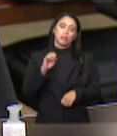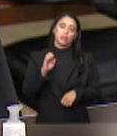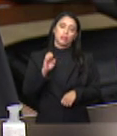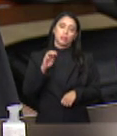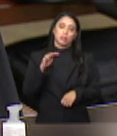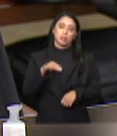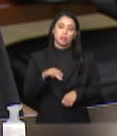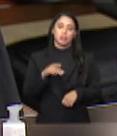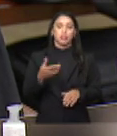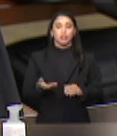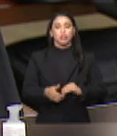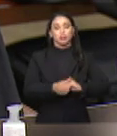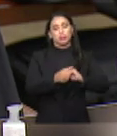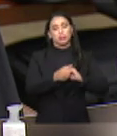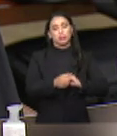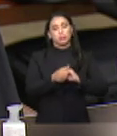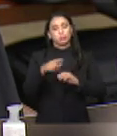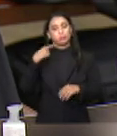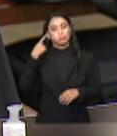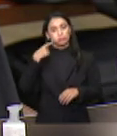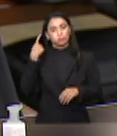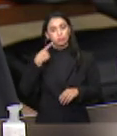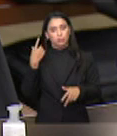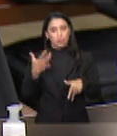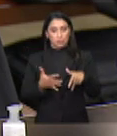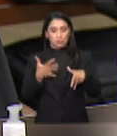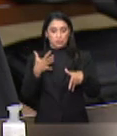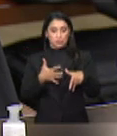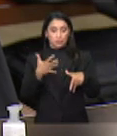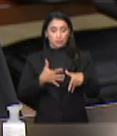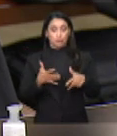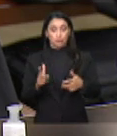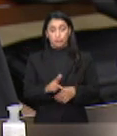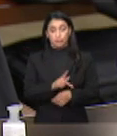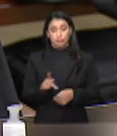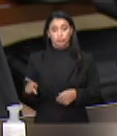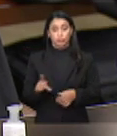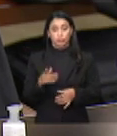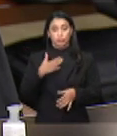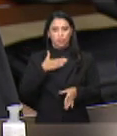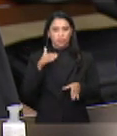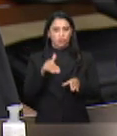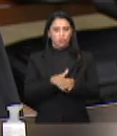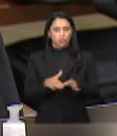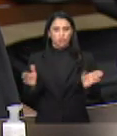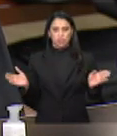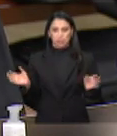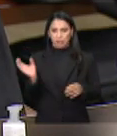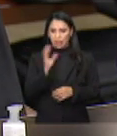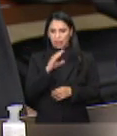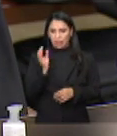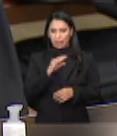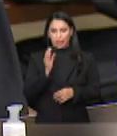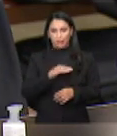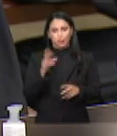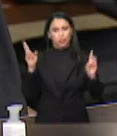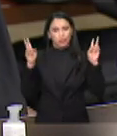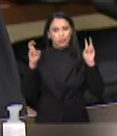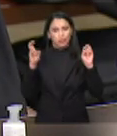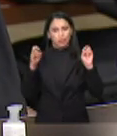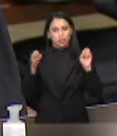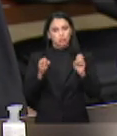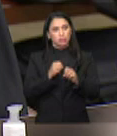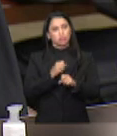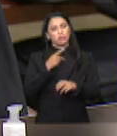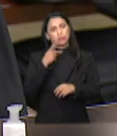os eminentes advogados. O ministro Luiz Roberto Barroso é o vice-presidente do STF. Ele tem pele clara, cabelos grisalhos,